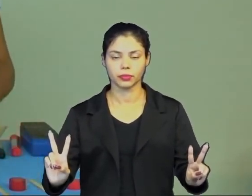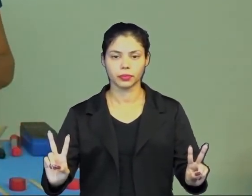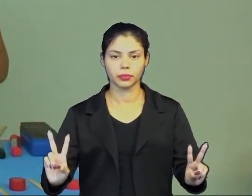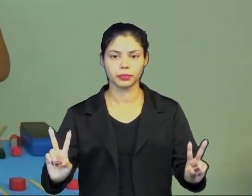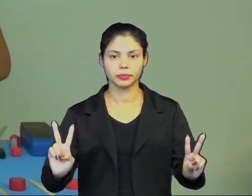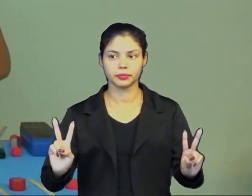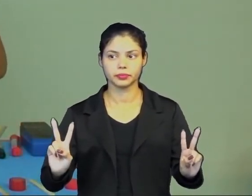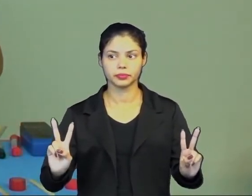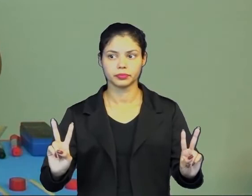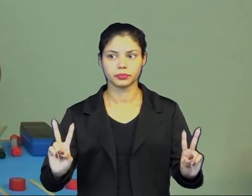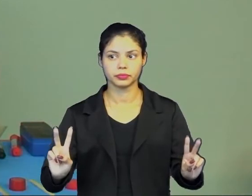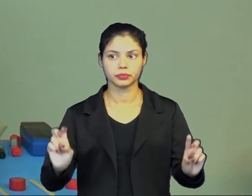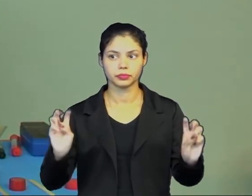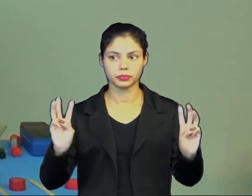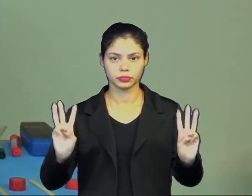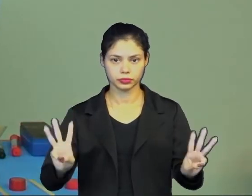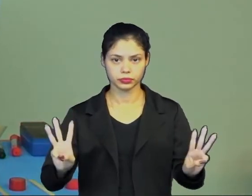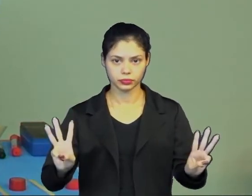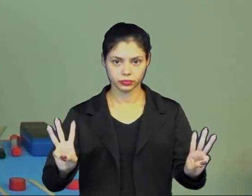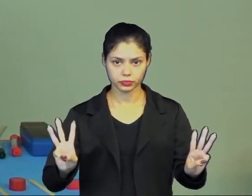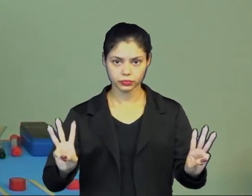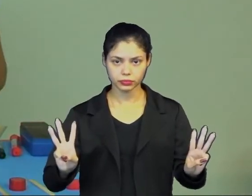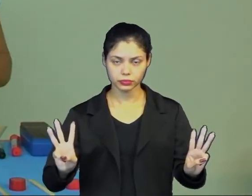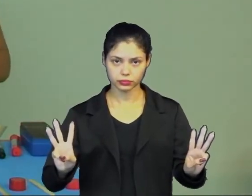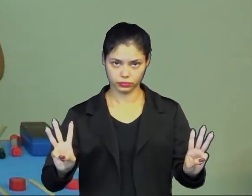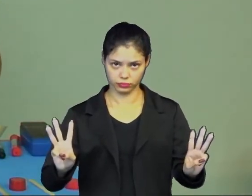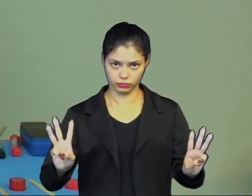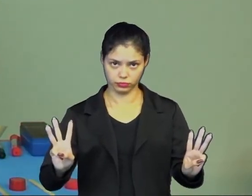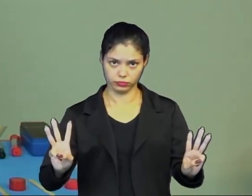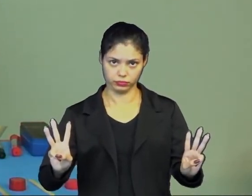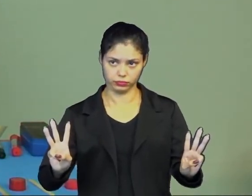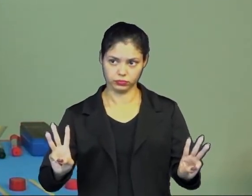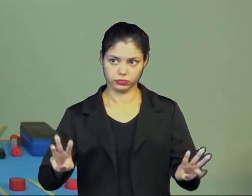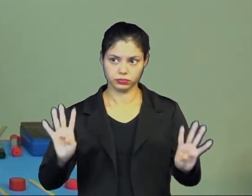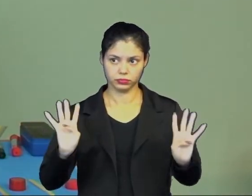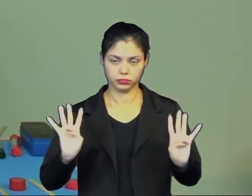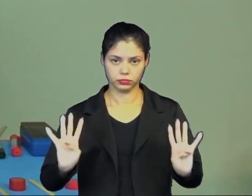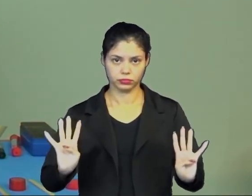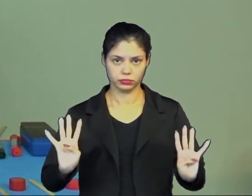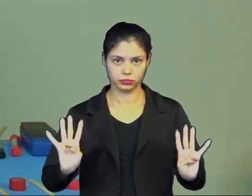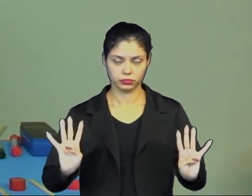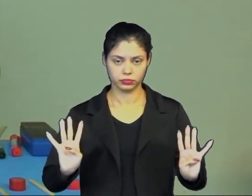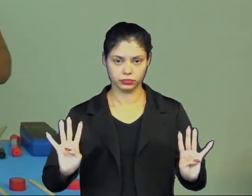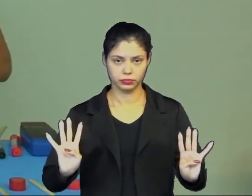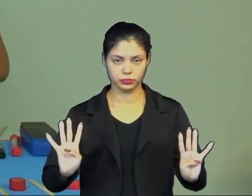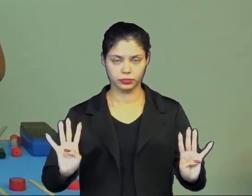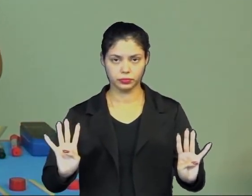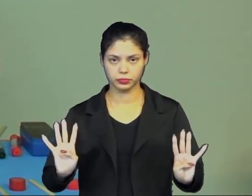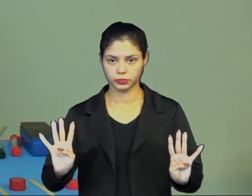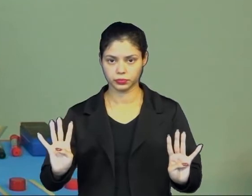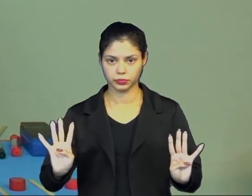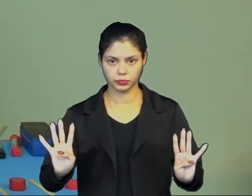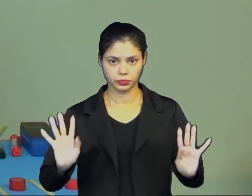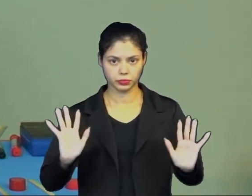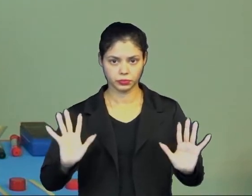2, 3, 4,